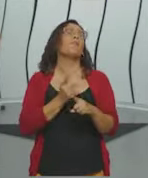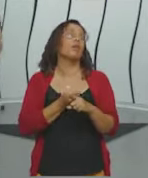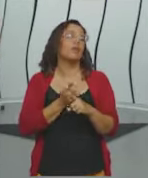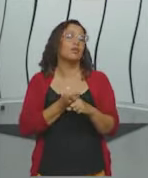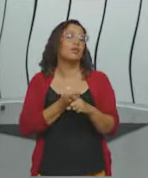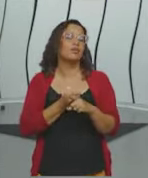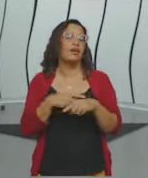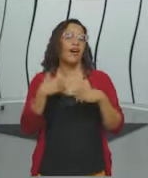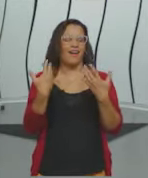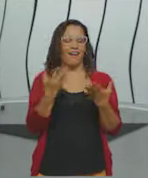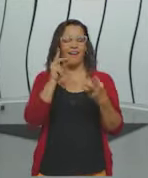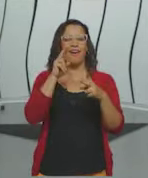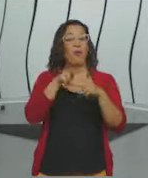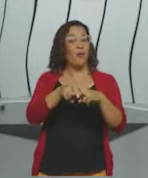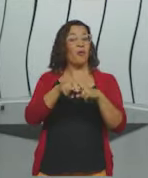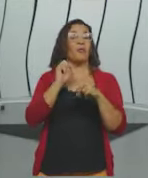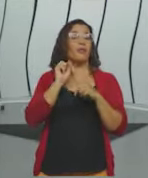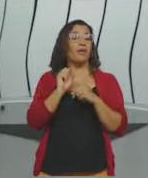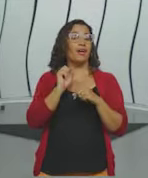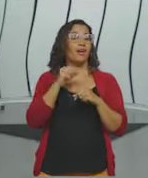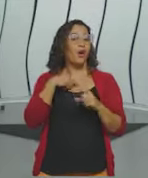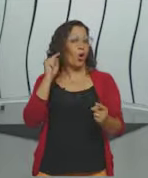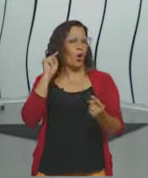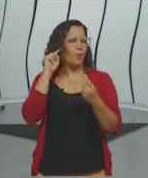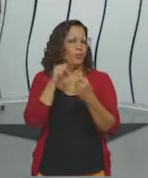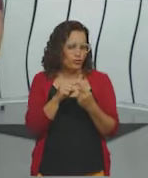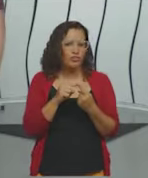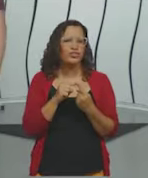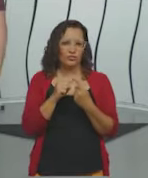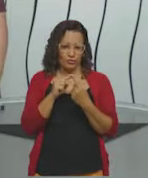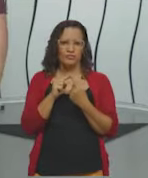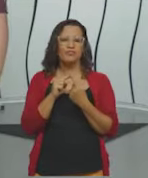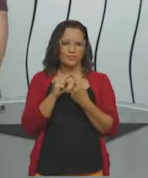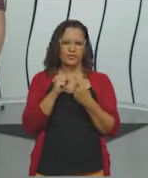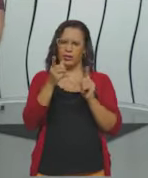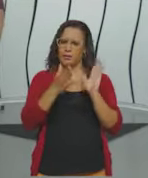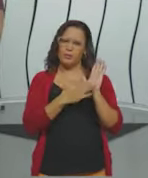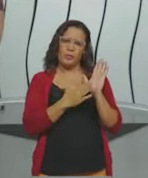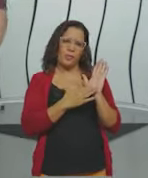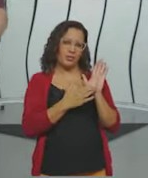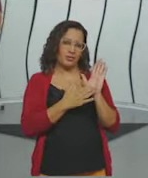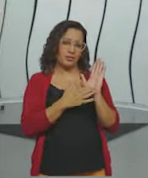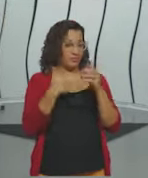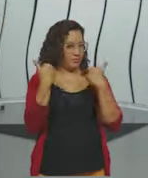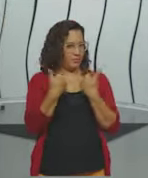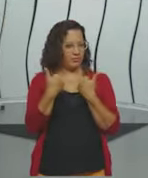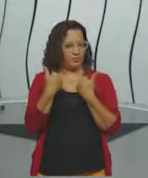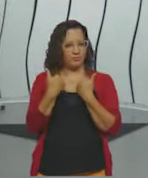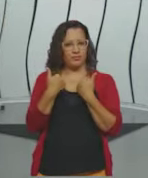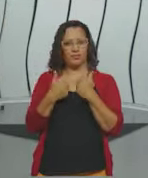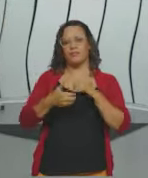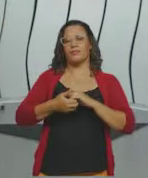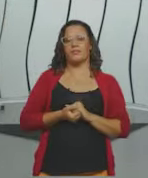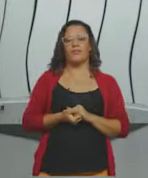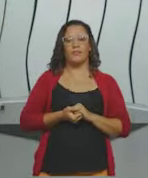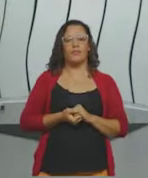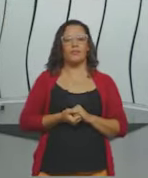o objetivo, é o efeito dessa proposta, tá?